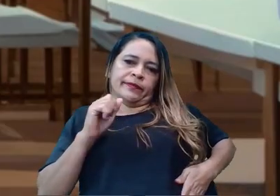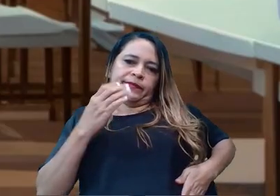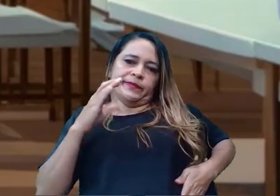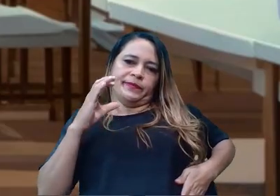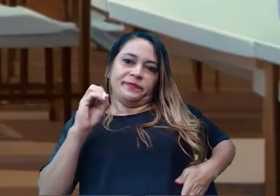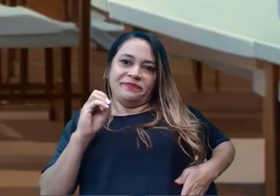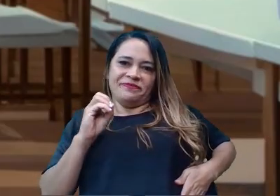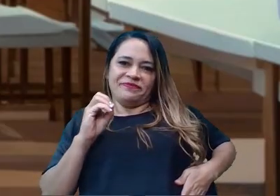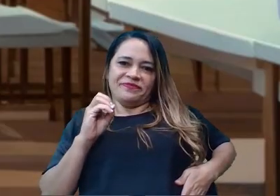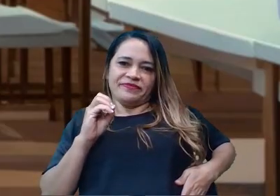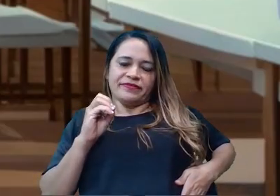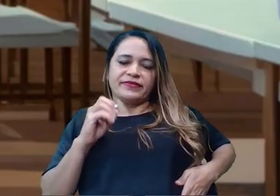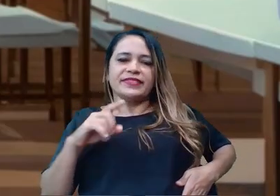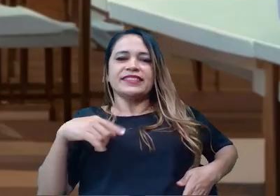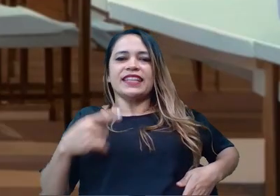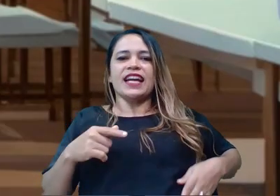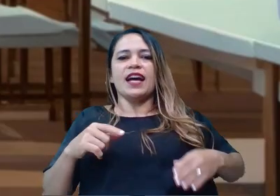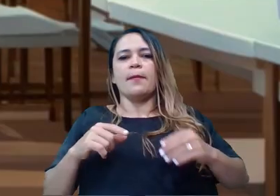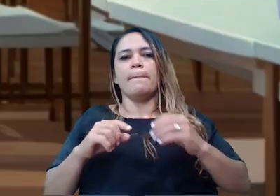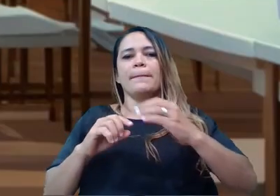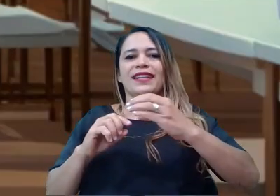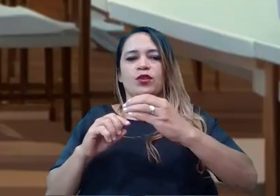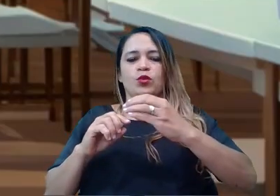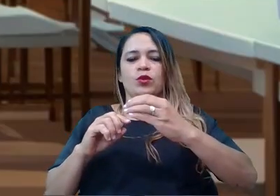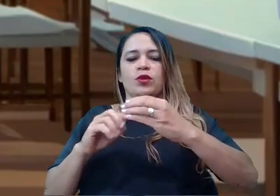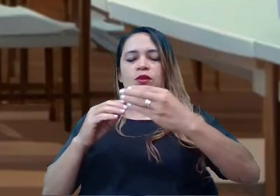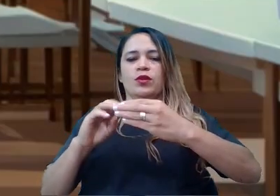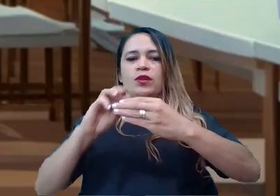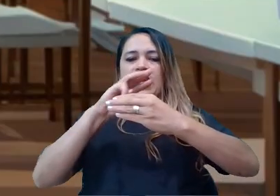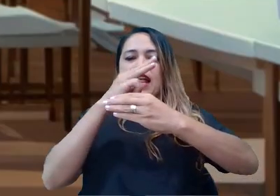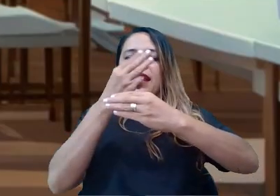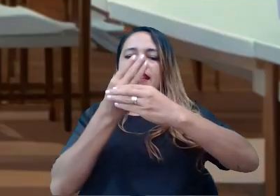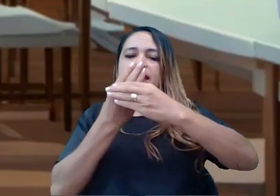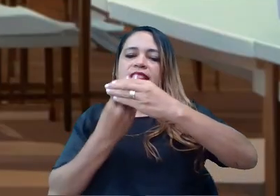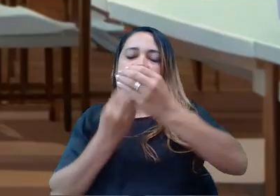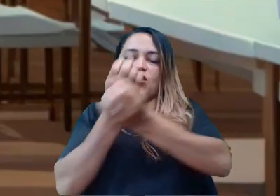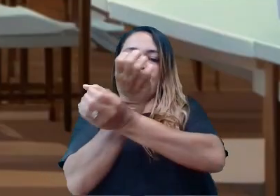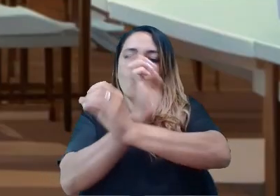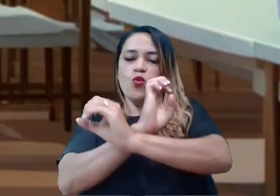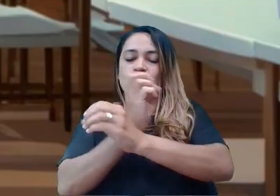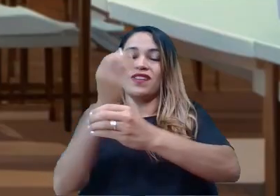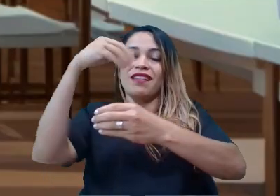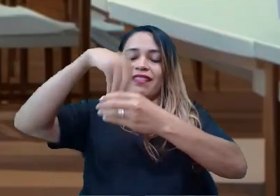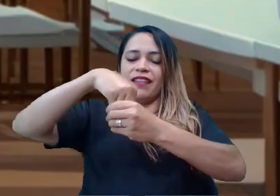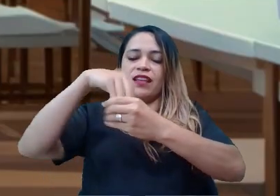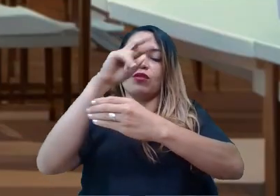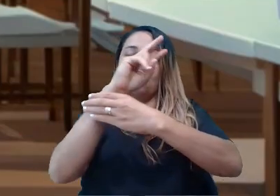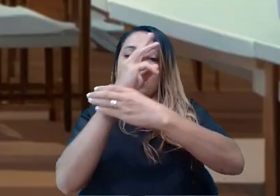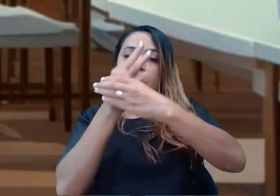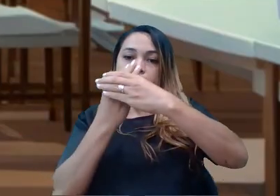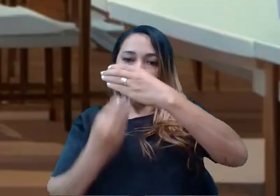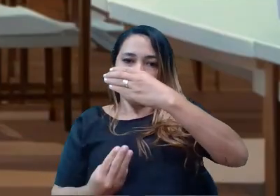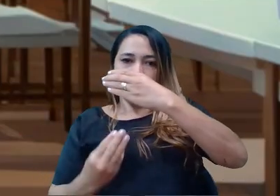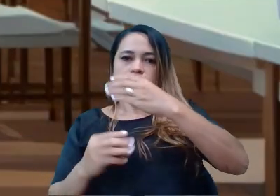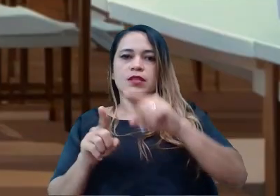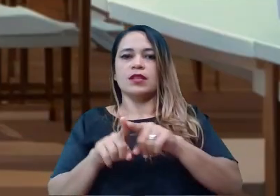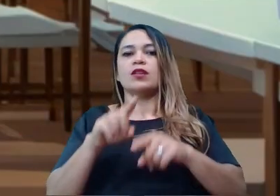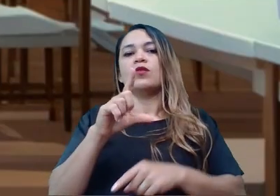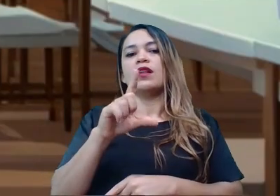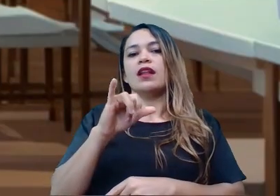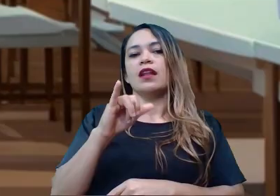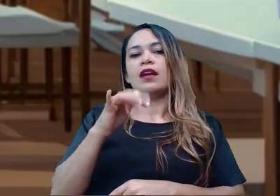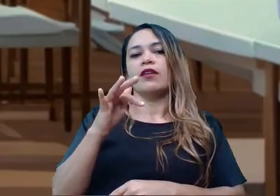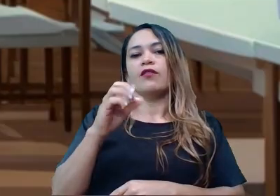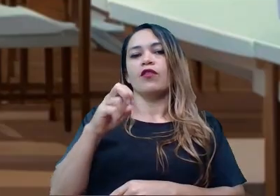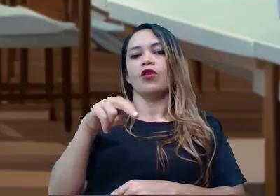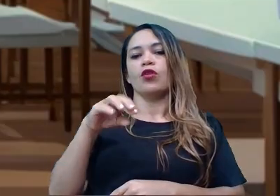corpo. A medula óssea vermelha fica dentro dos nossos ossos e é o tecido que produz o nosso sangue. E os linfonodos são pontos